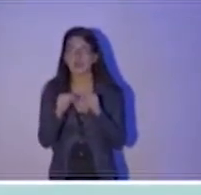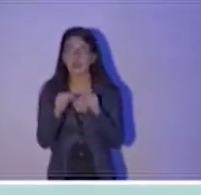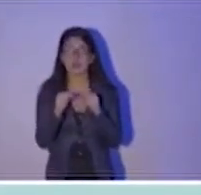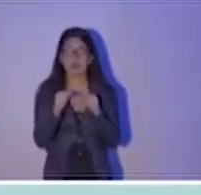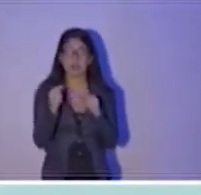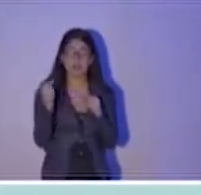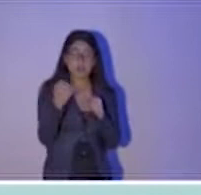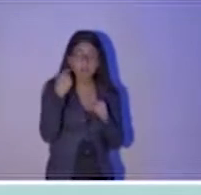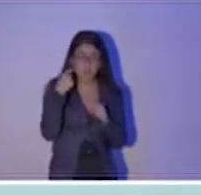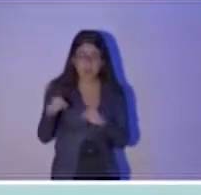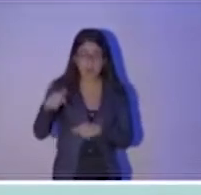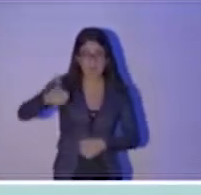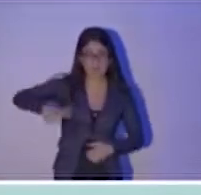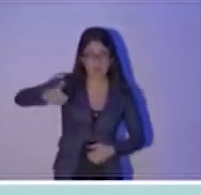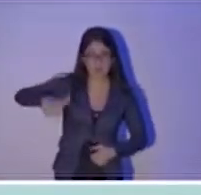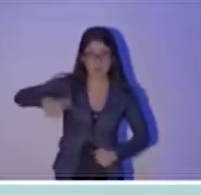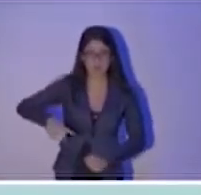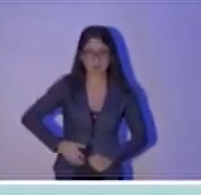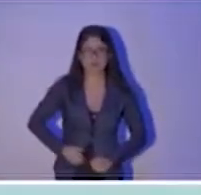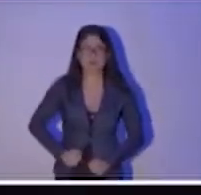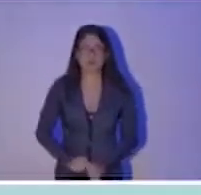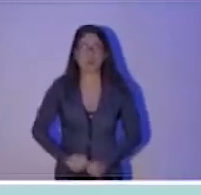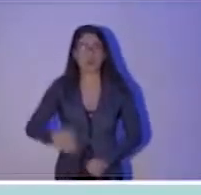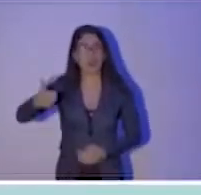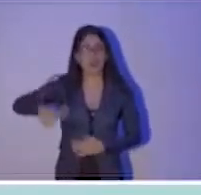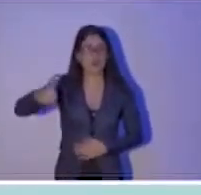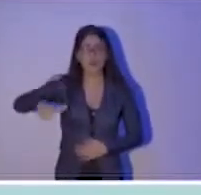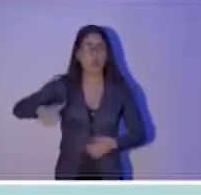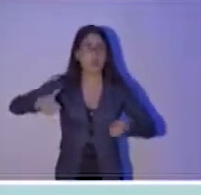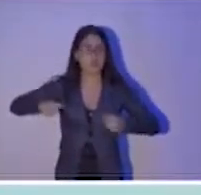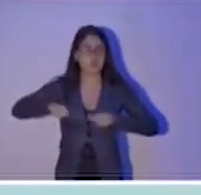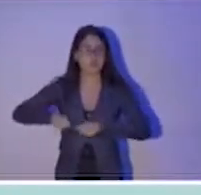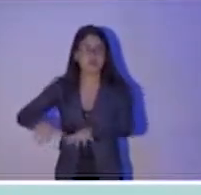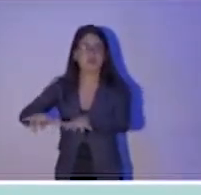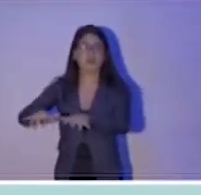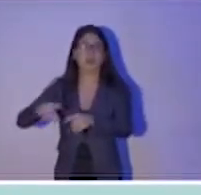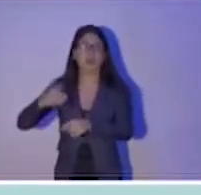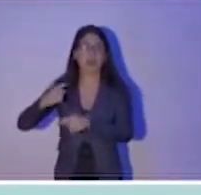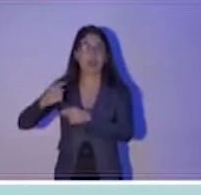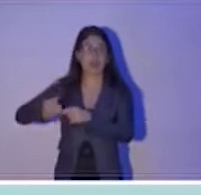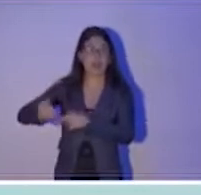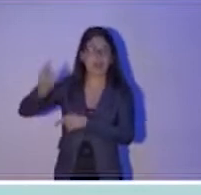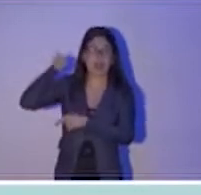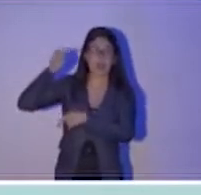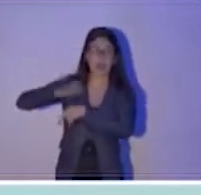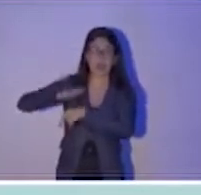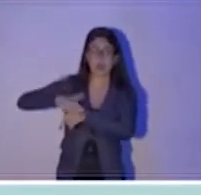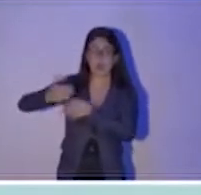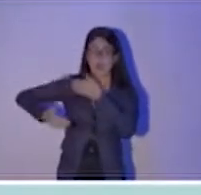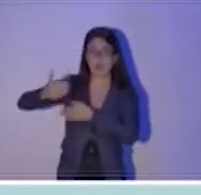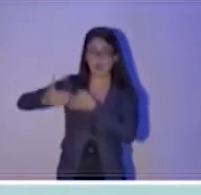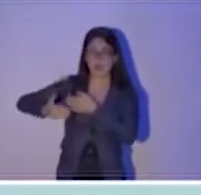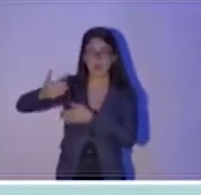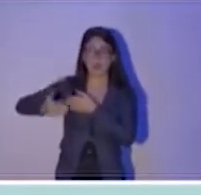na avaliação. A avaliação de escala, ela foi uma avaliação feita num momento, um momento importante, um momento que o país